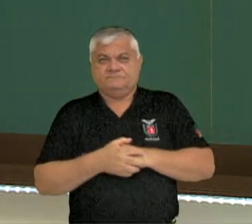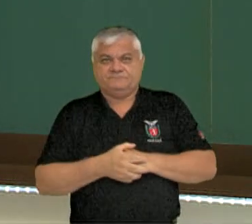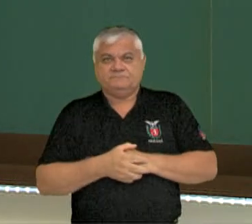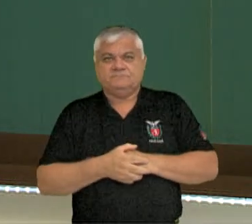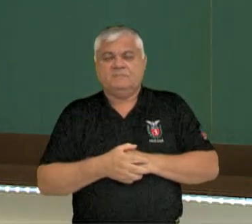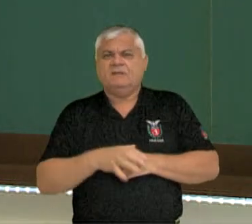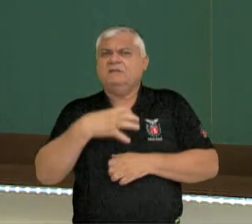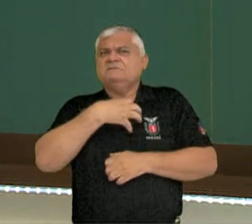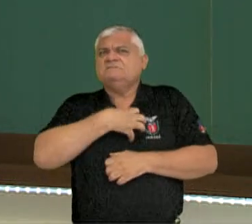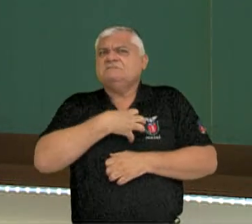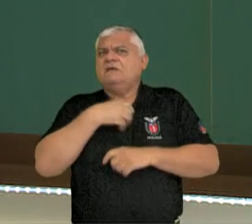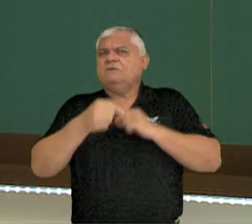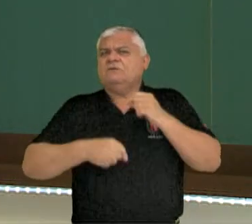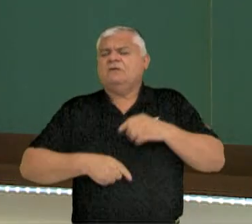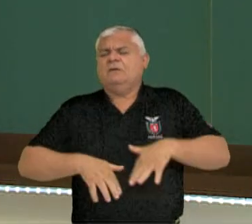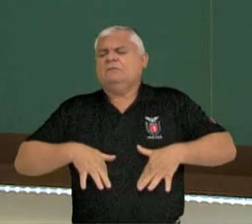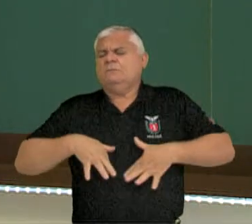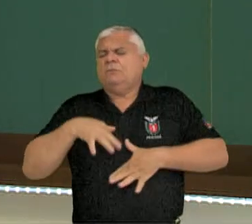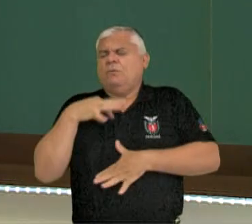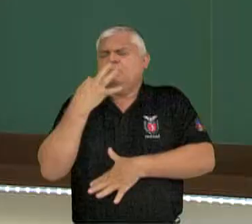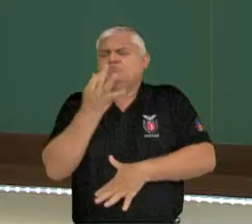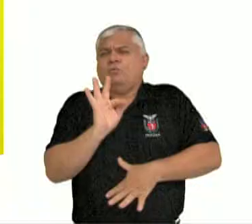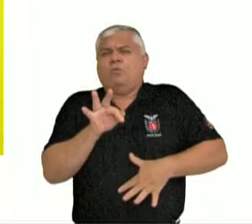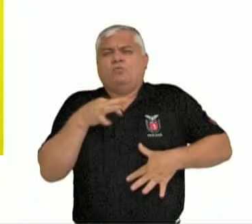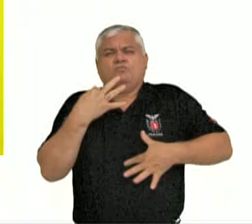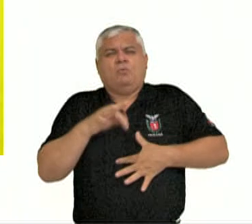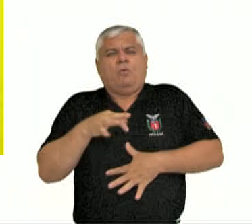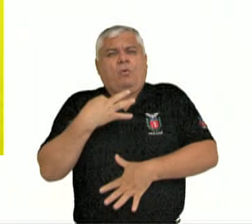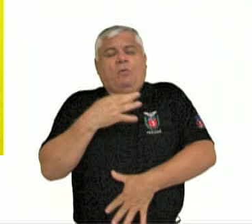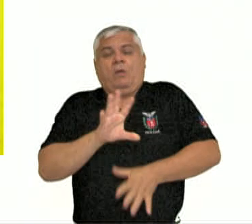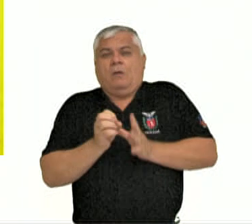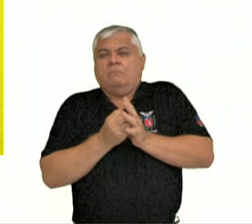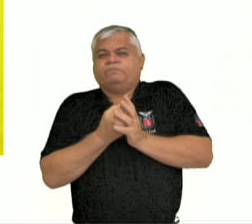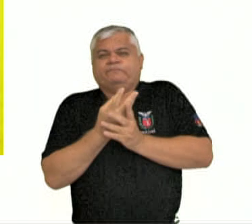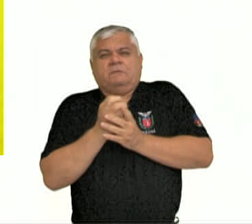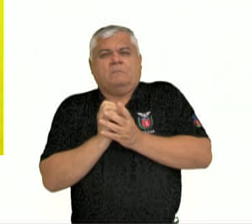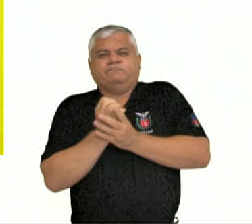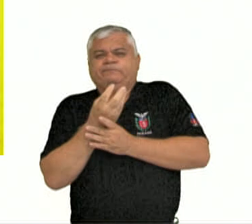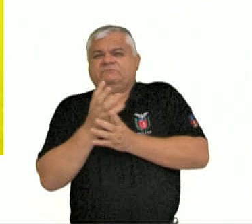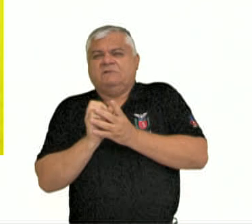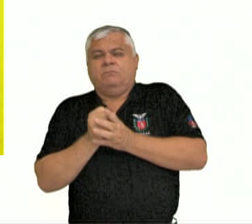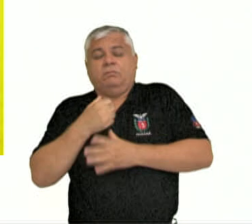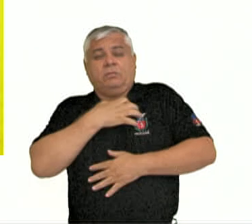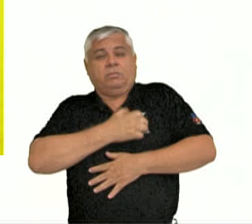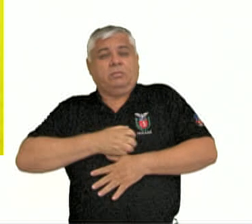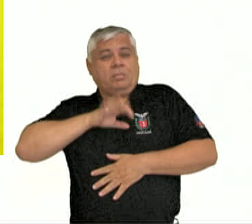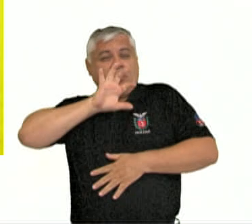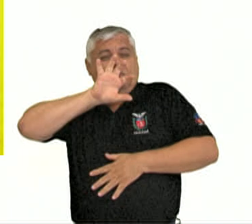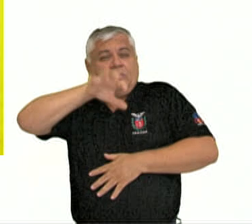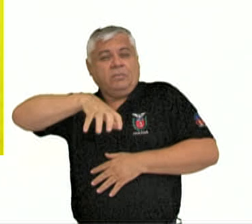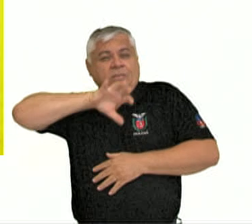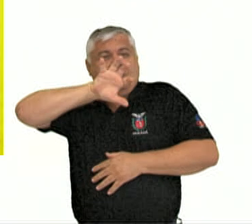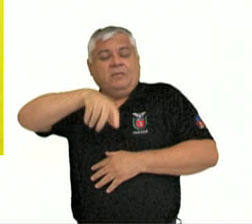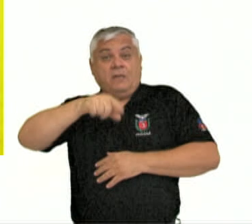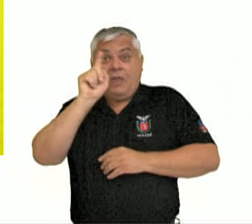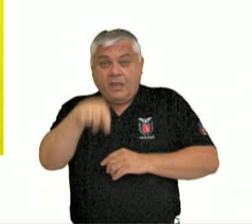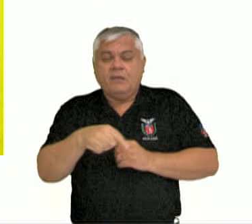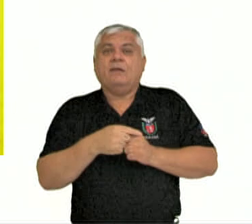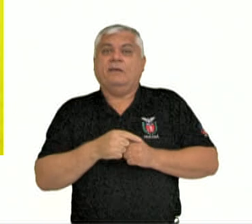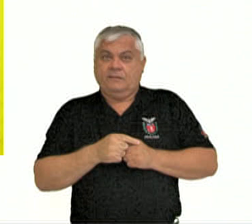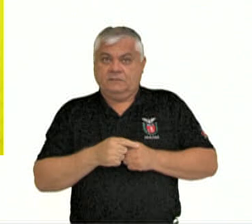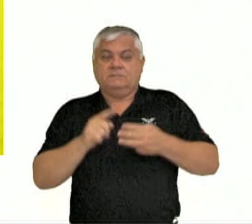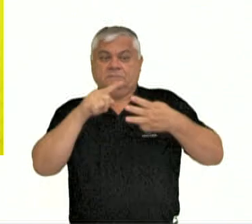giardíase: cólicas abdominais, flatulência, náuseas e episódios de diarreia aquosa. Então, esses aqui são